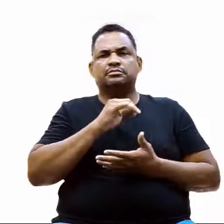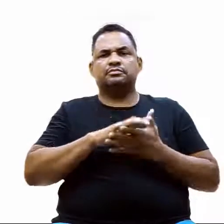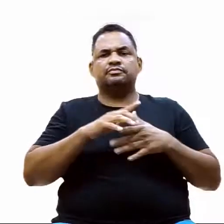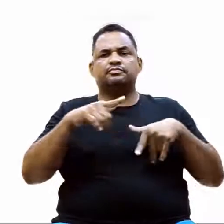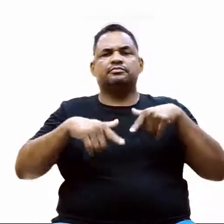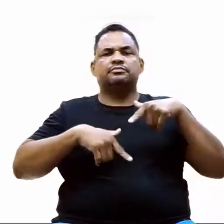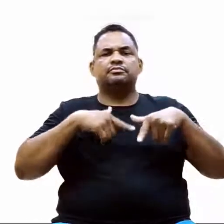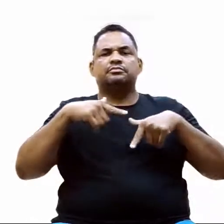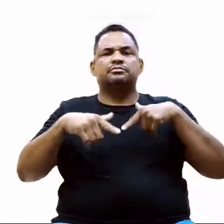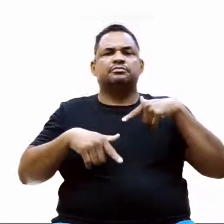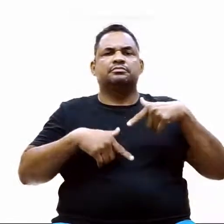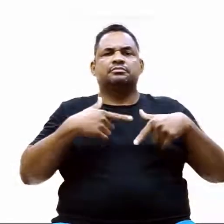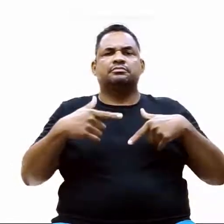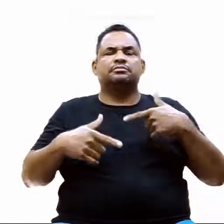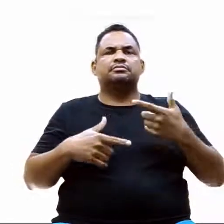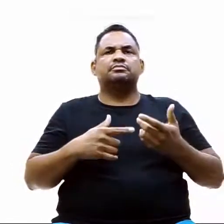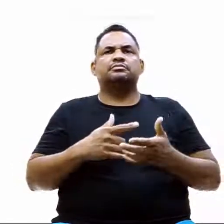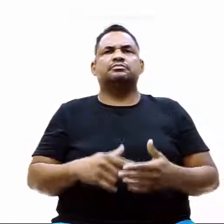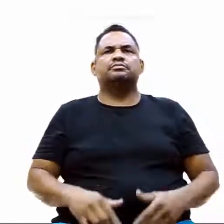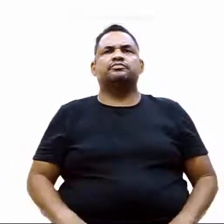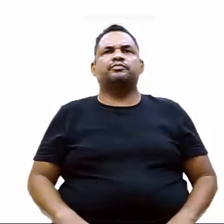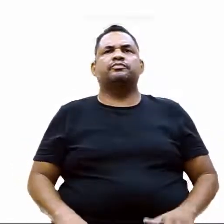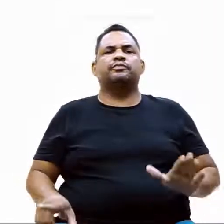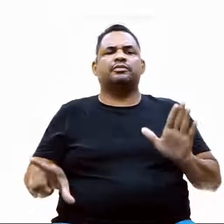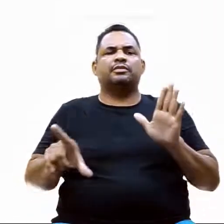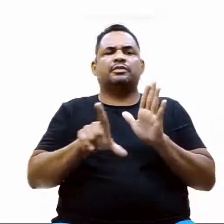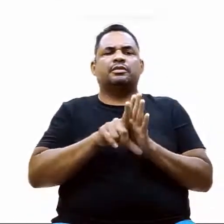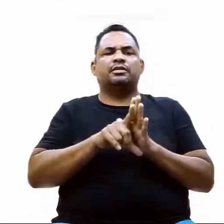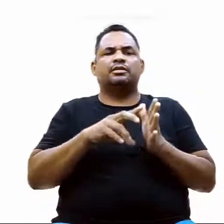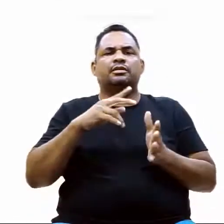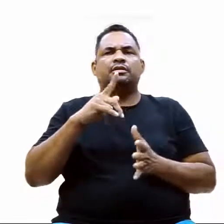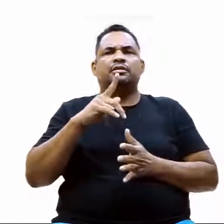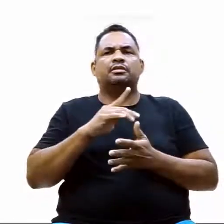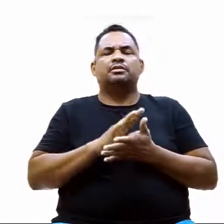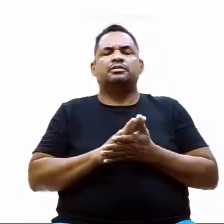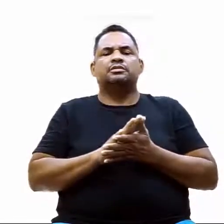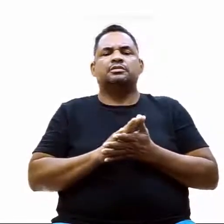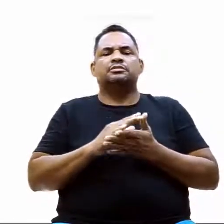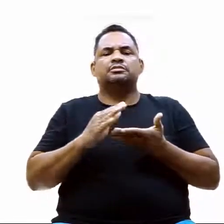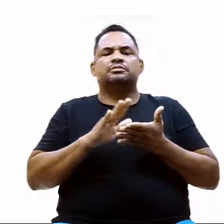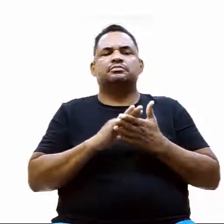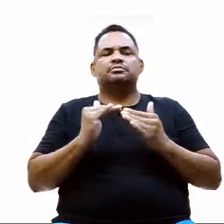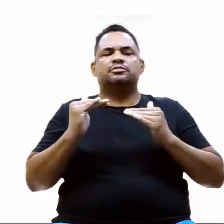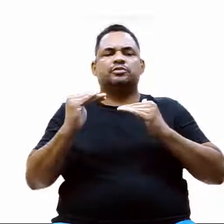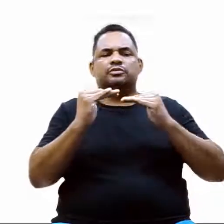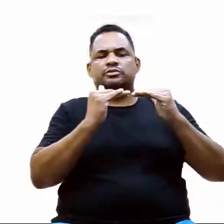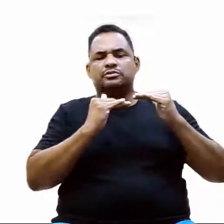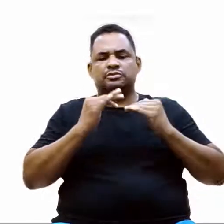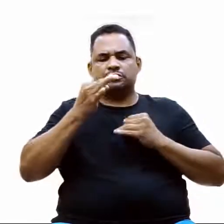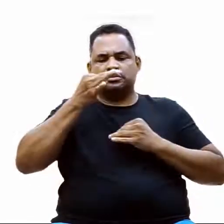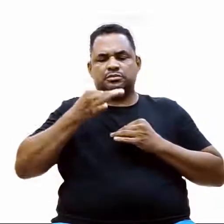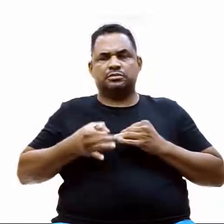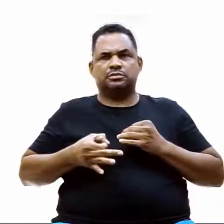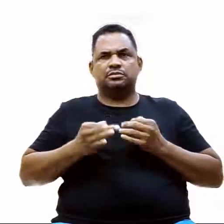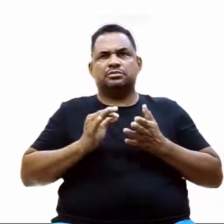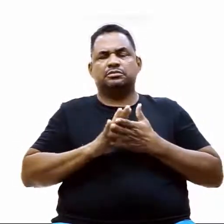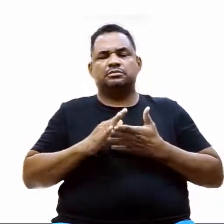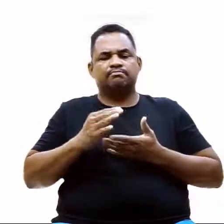sobre a lei de Proust, das proporções definidas. Mas, grave, meu